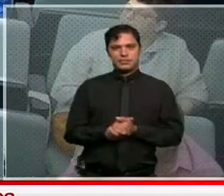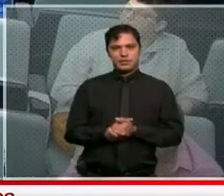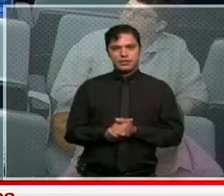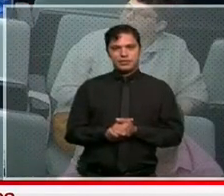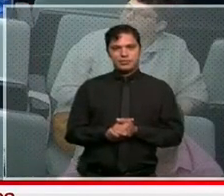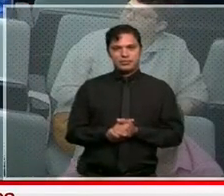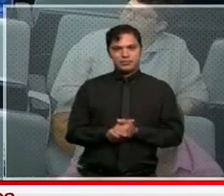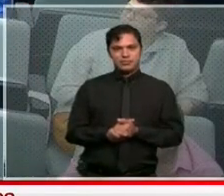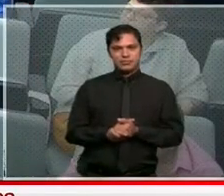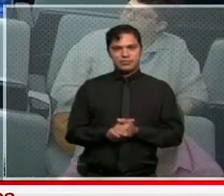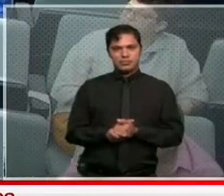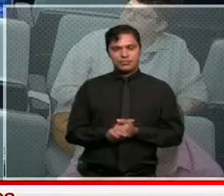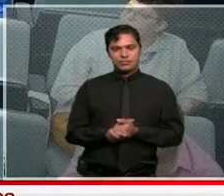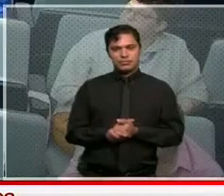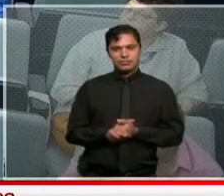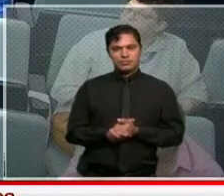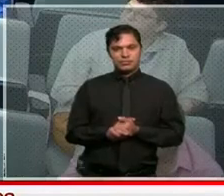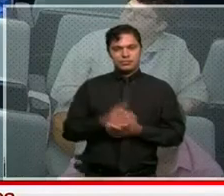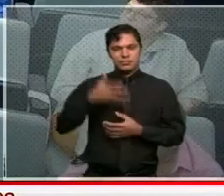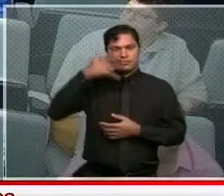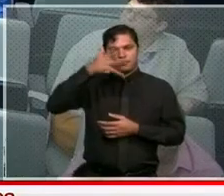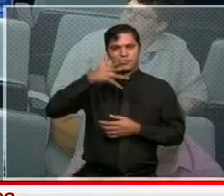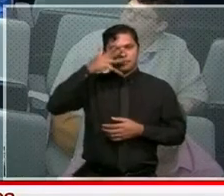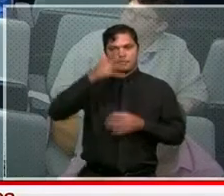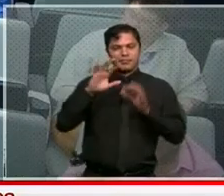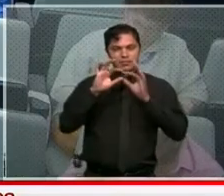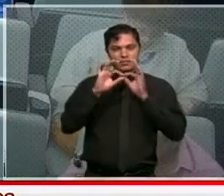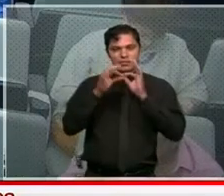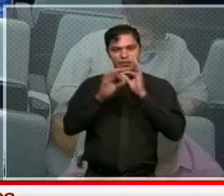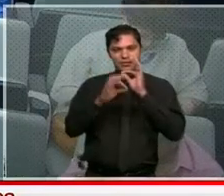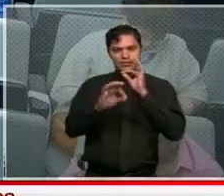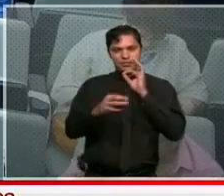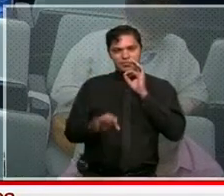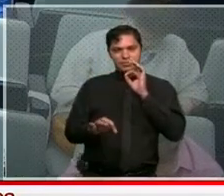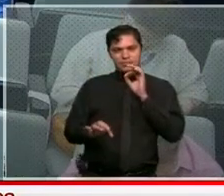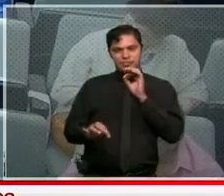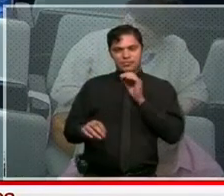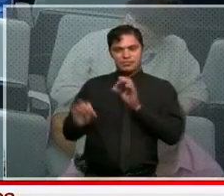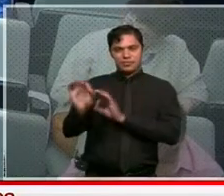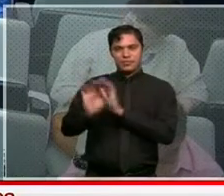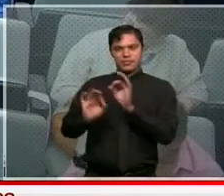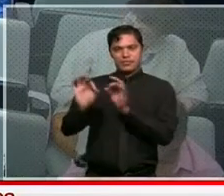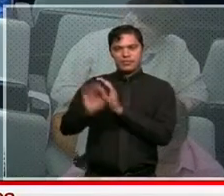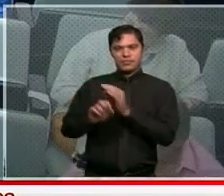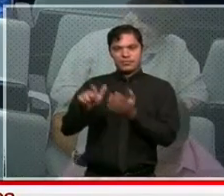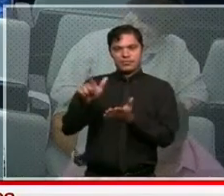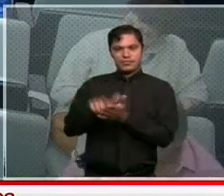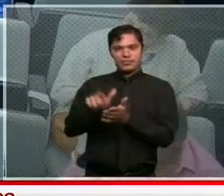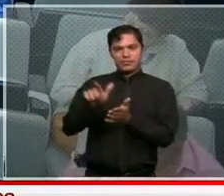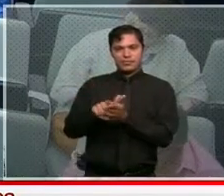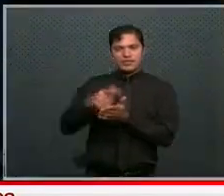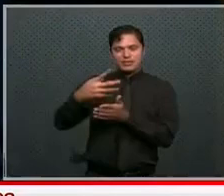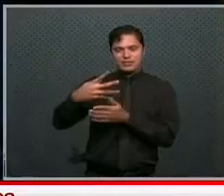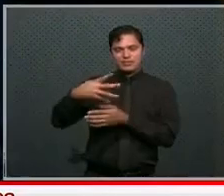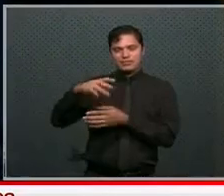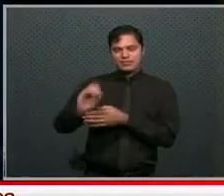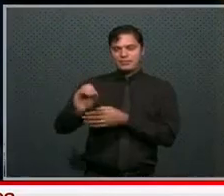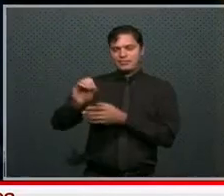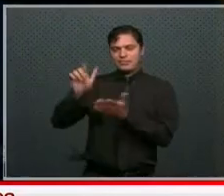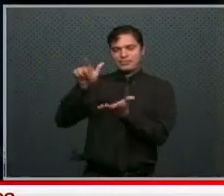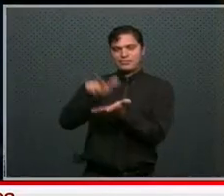eu falo demais eu mandei encomendei um discurso de 40 páginas